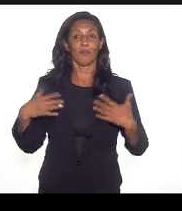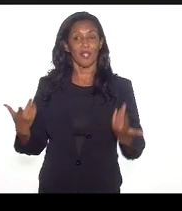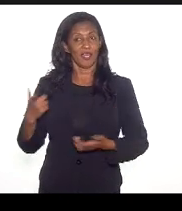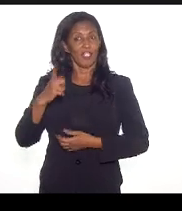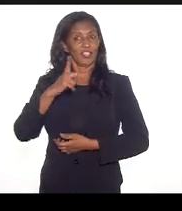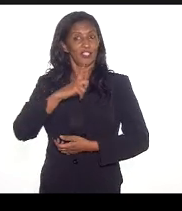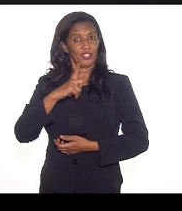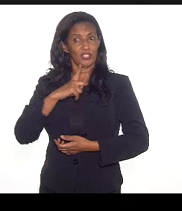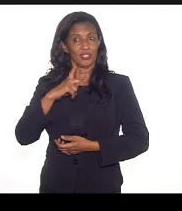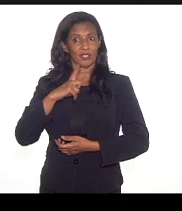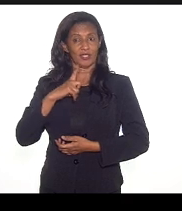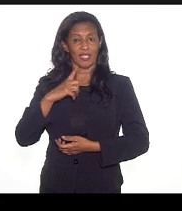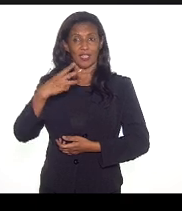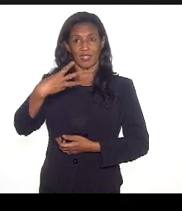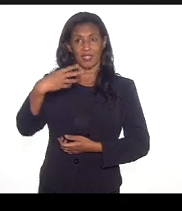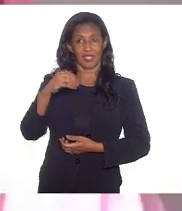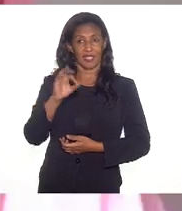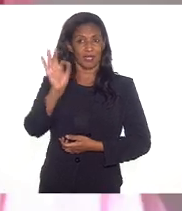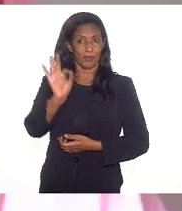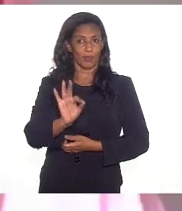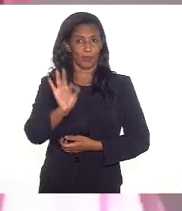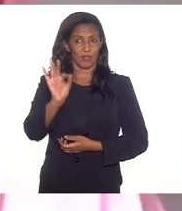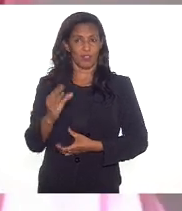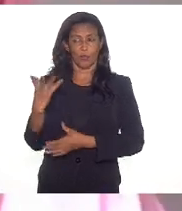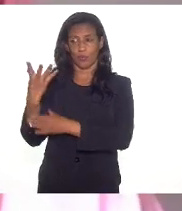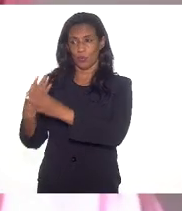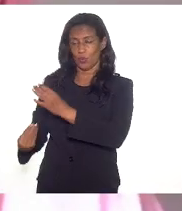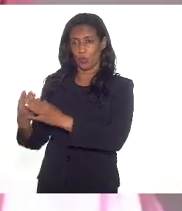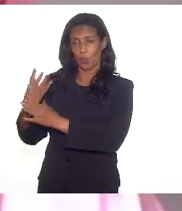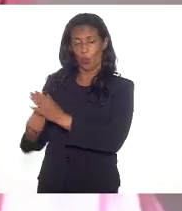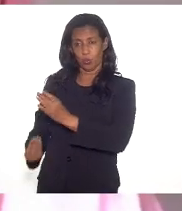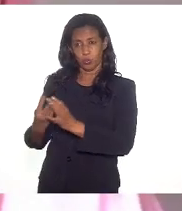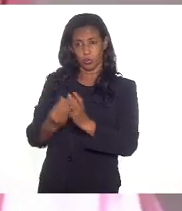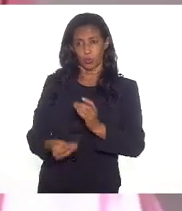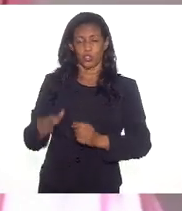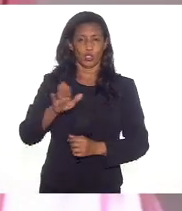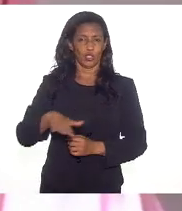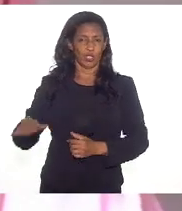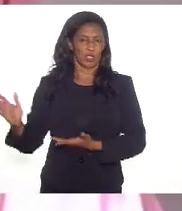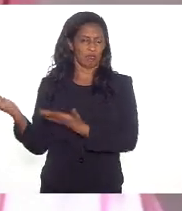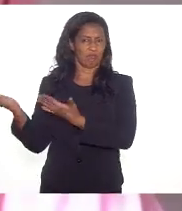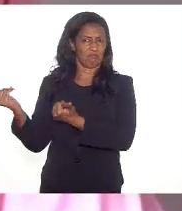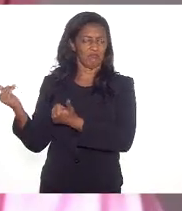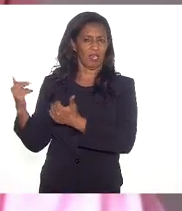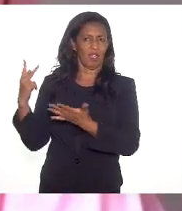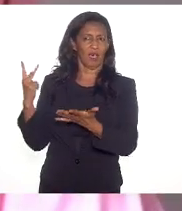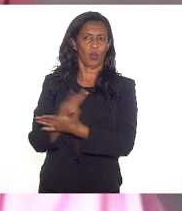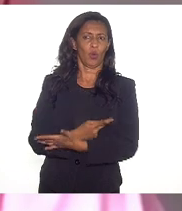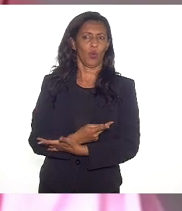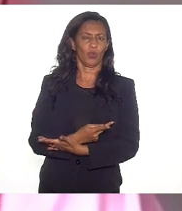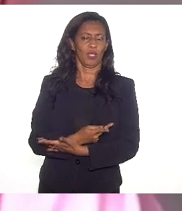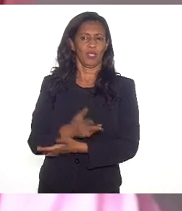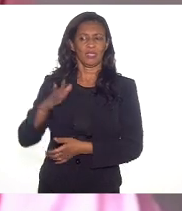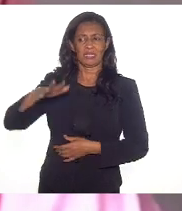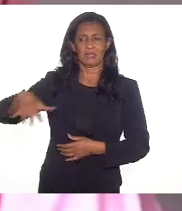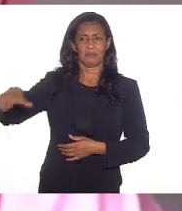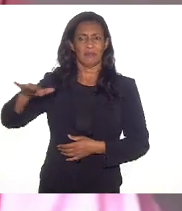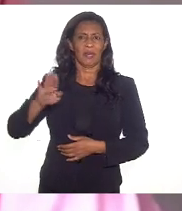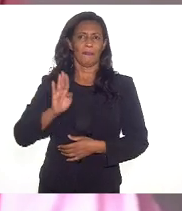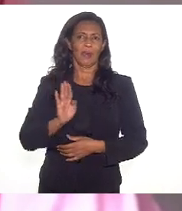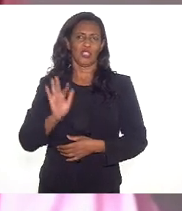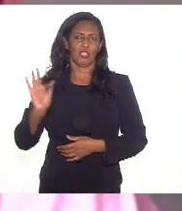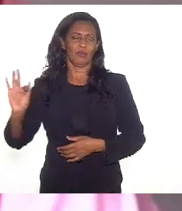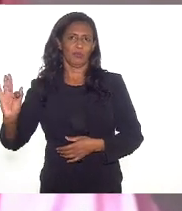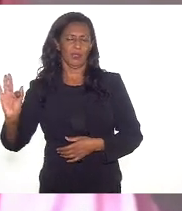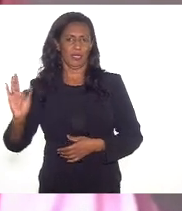tenha a dimensão, 30% dos desaparecimentos forçados de criança e adolescente acontecem em territórios da Baixada